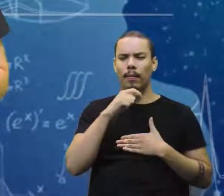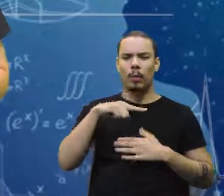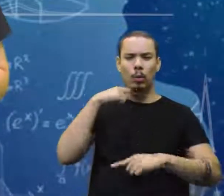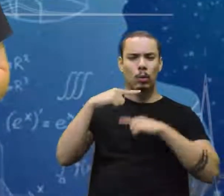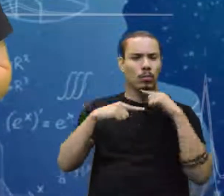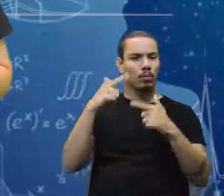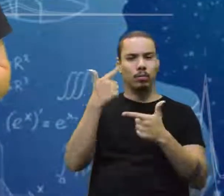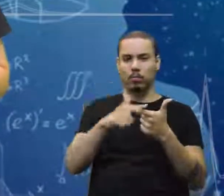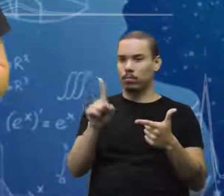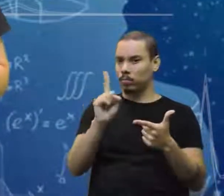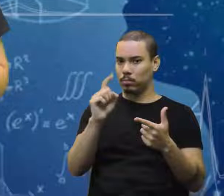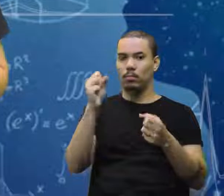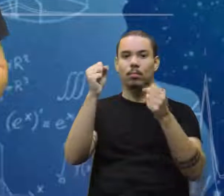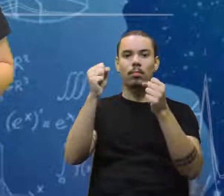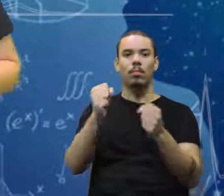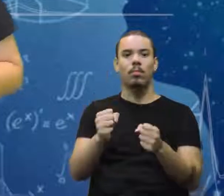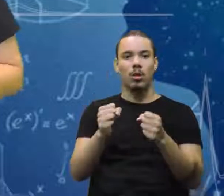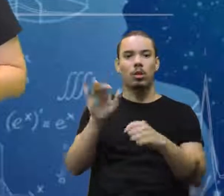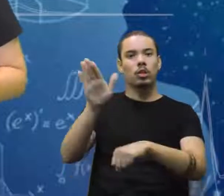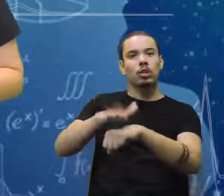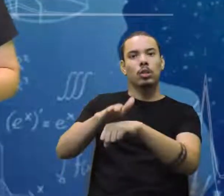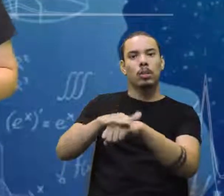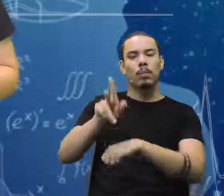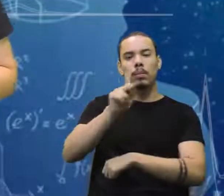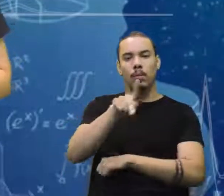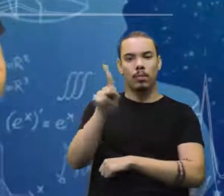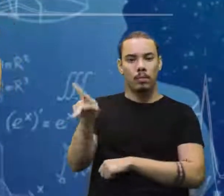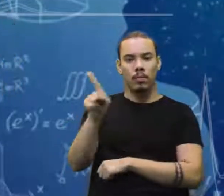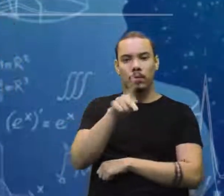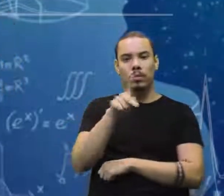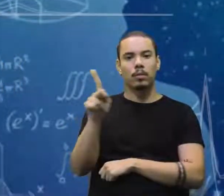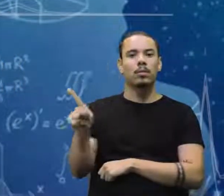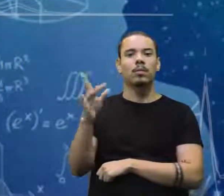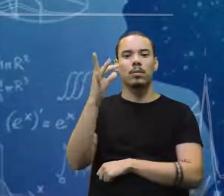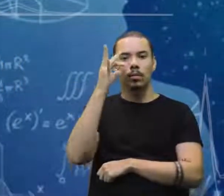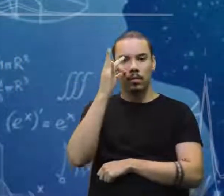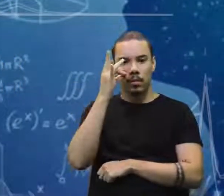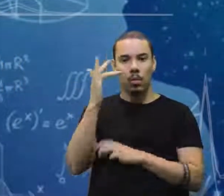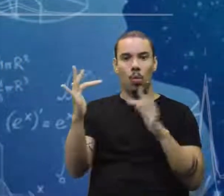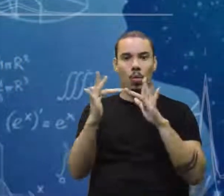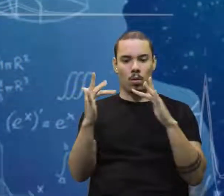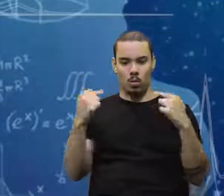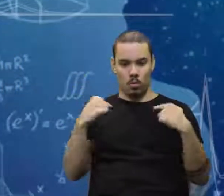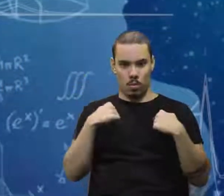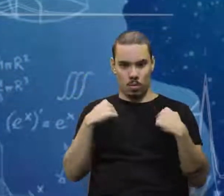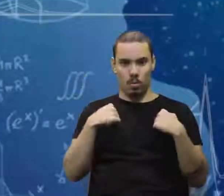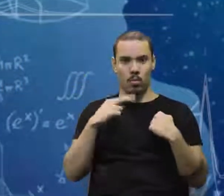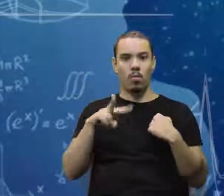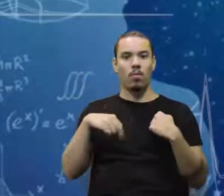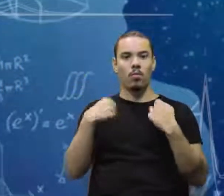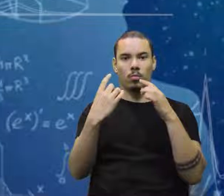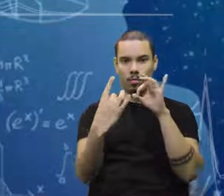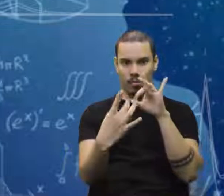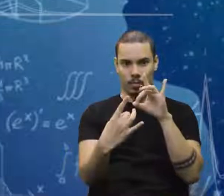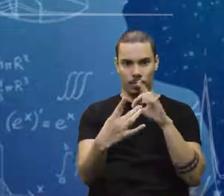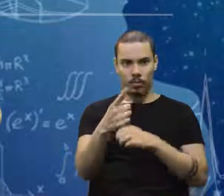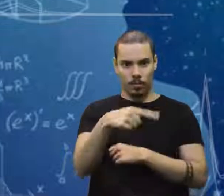não tem problema. Pode acionar aí o seu professor presencial, ele vai entrar em contato conosco e a gente vai dar um retorno